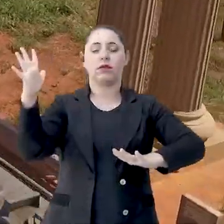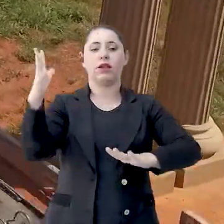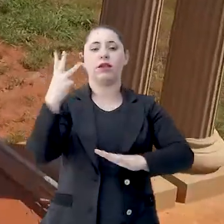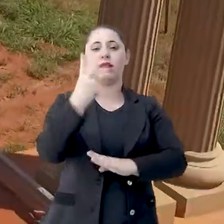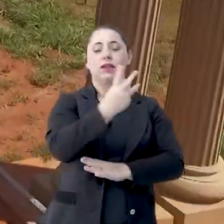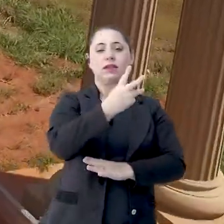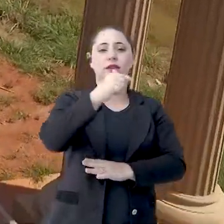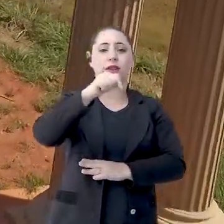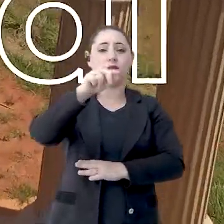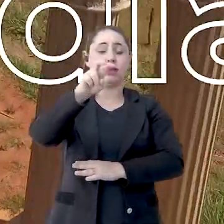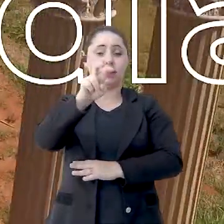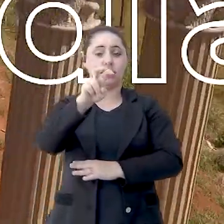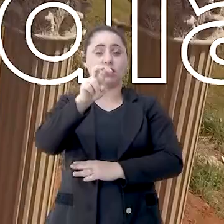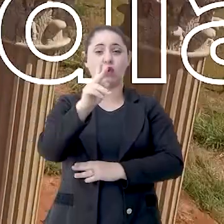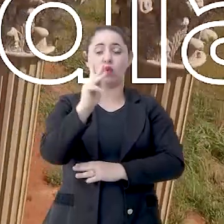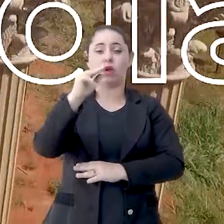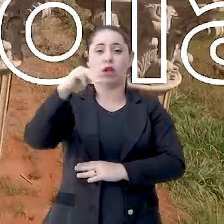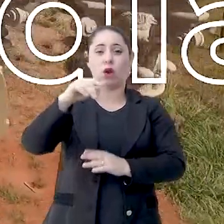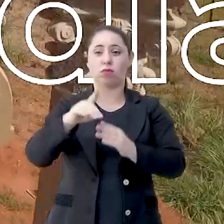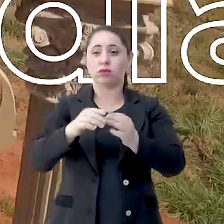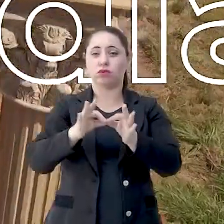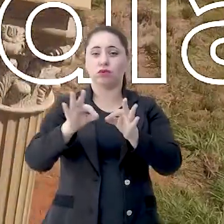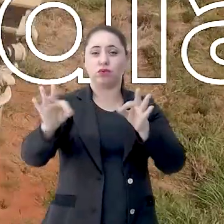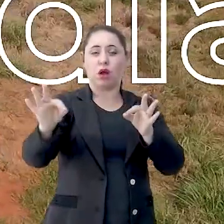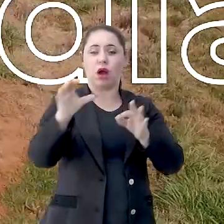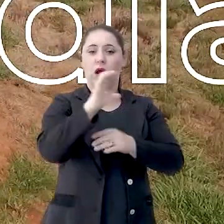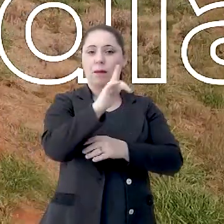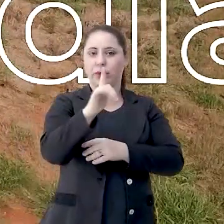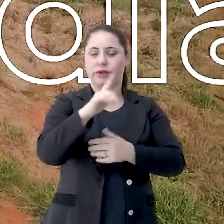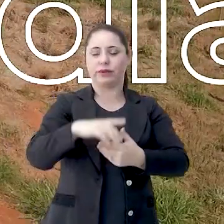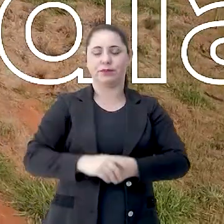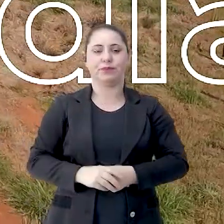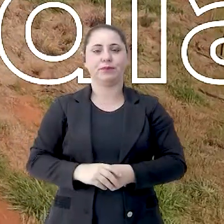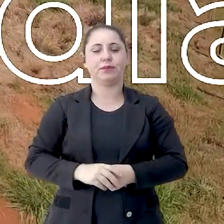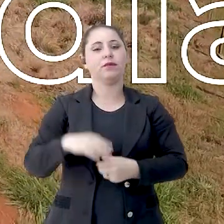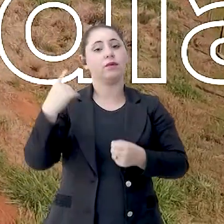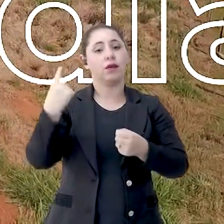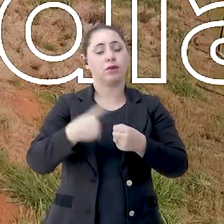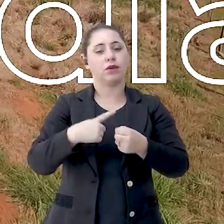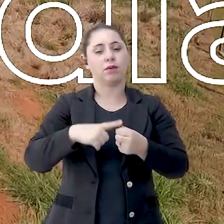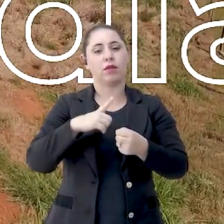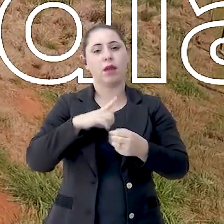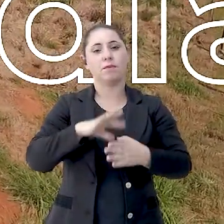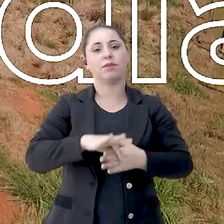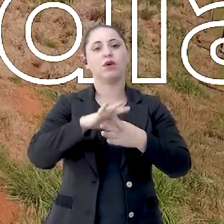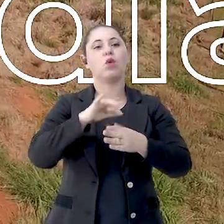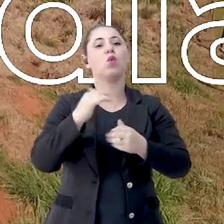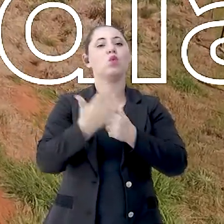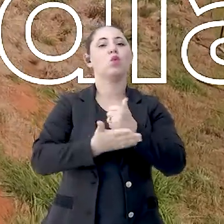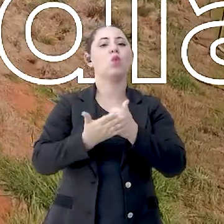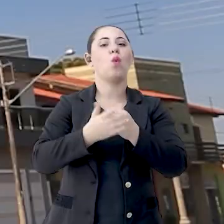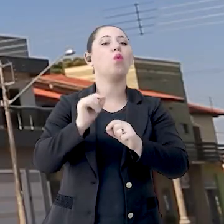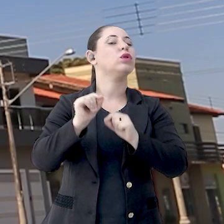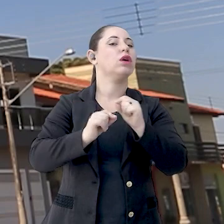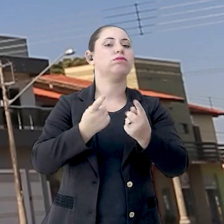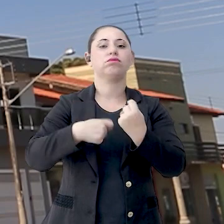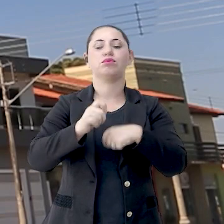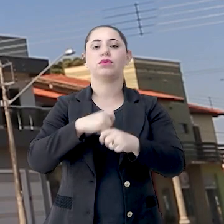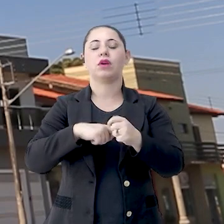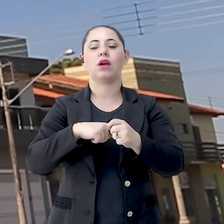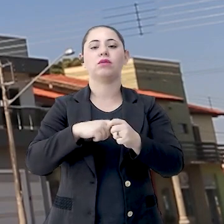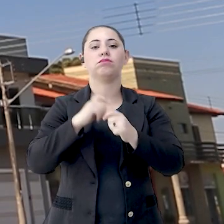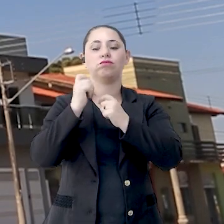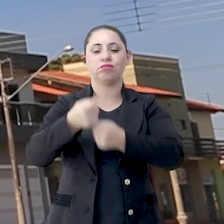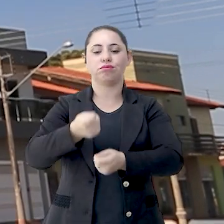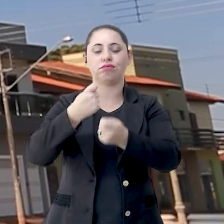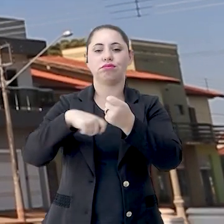A cidade de Anaurilândia está situada a 375 quilômetros da capital Campo Grande. No